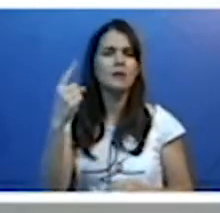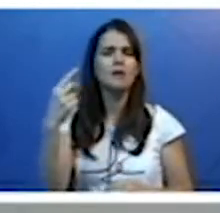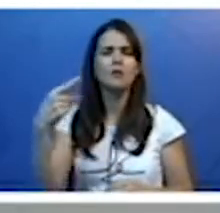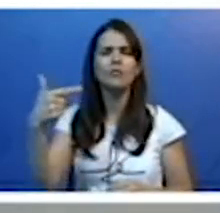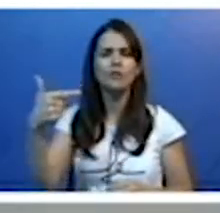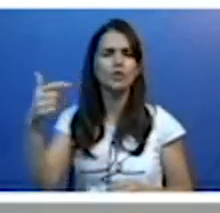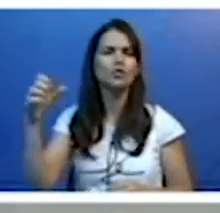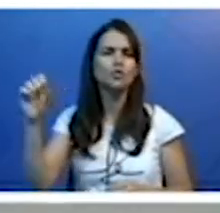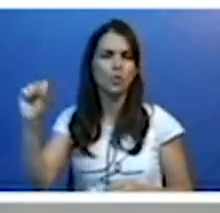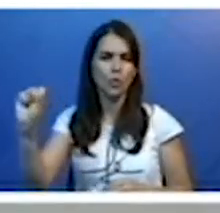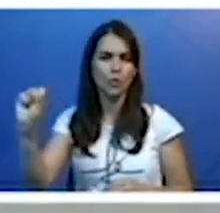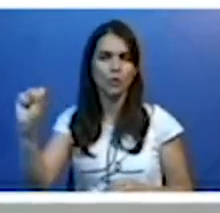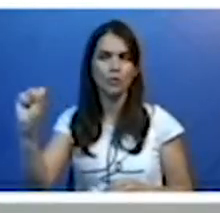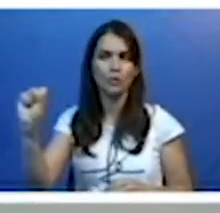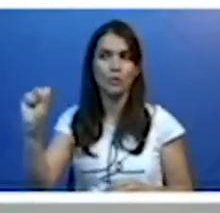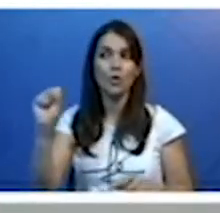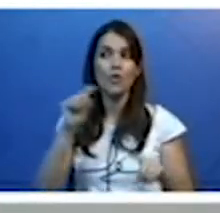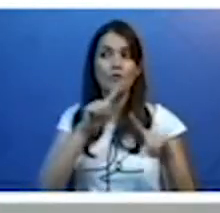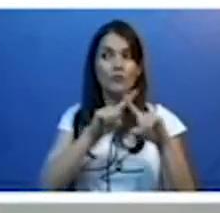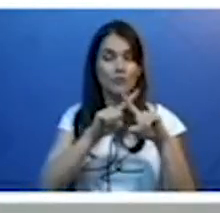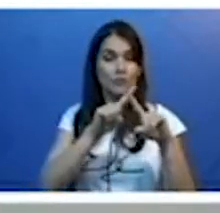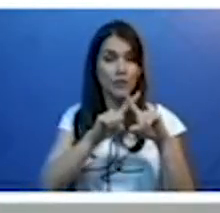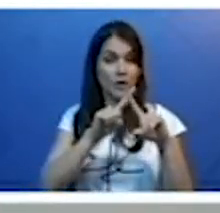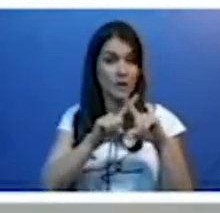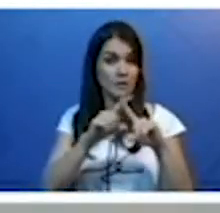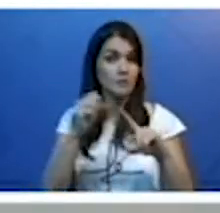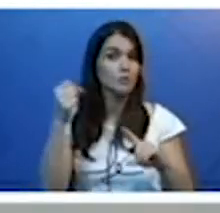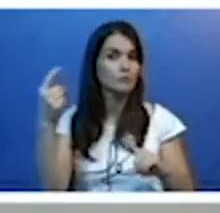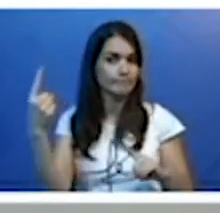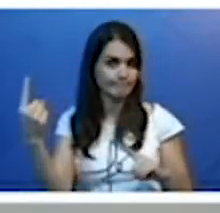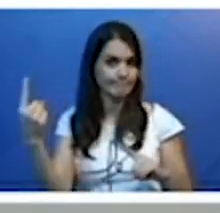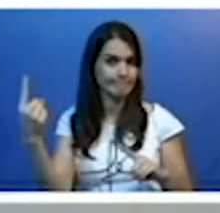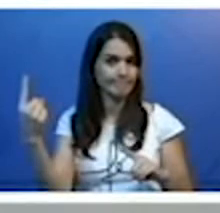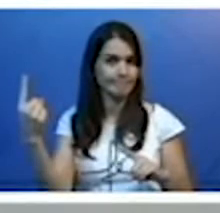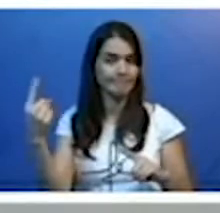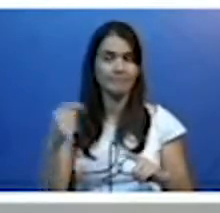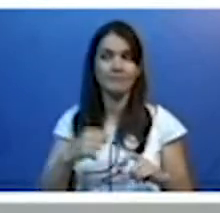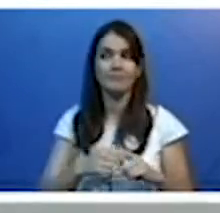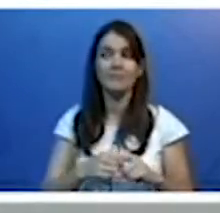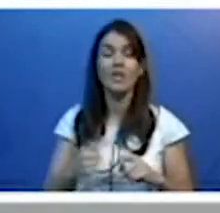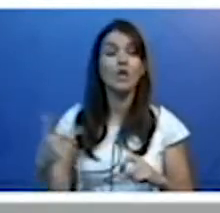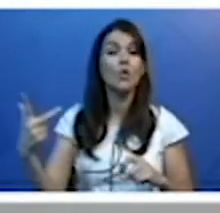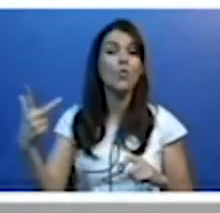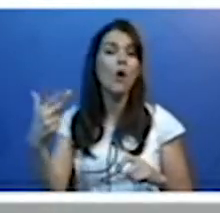128 vezes esse 1 aqui igual